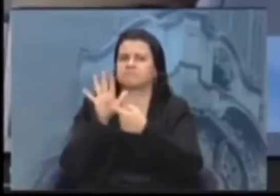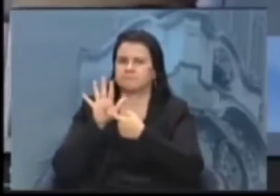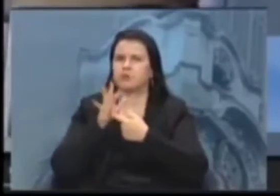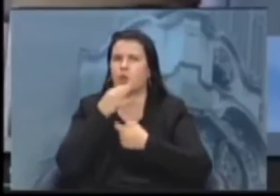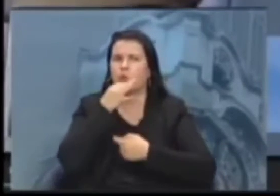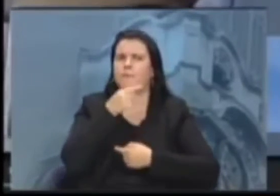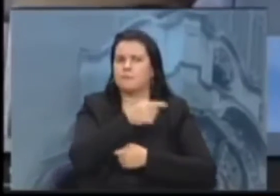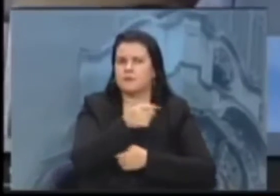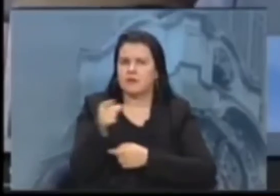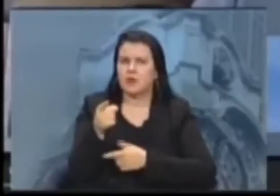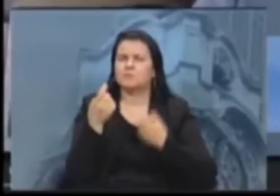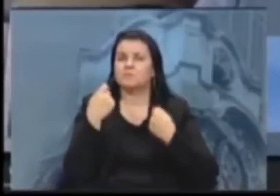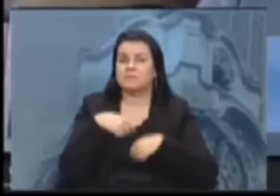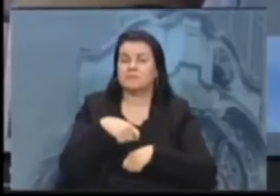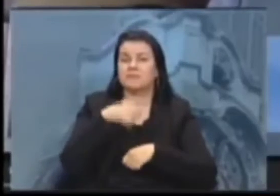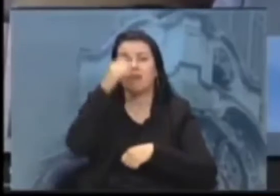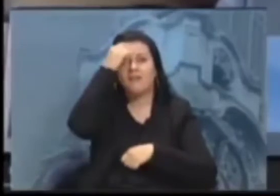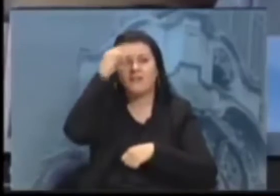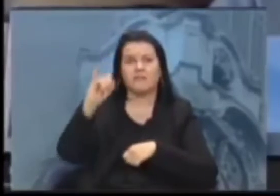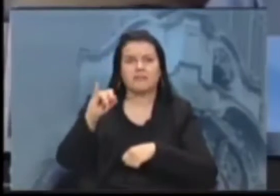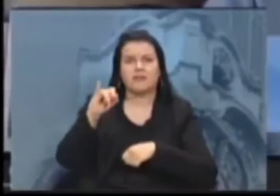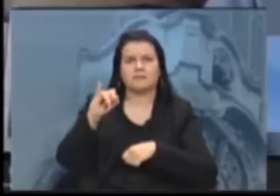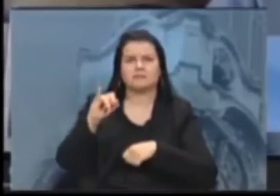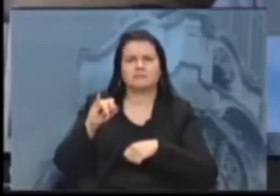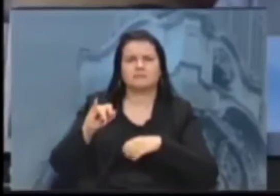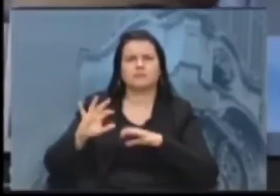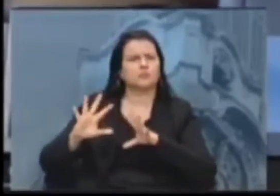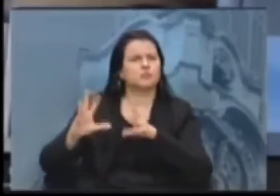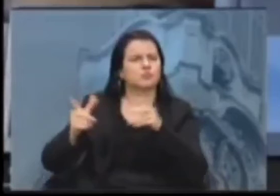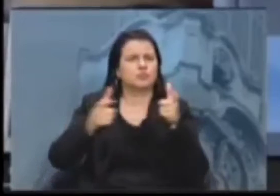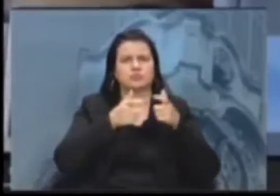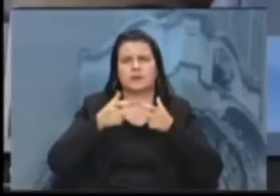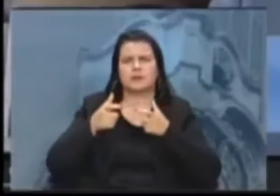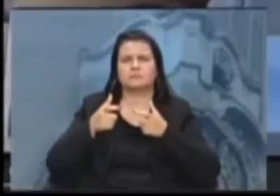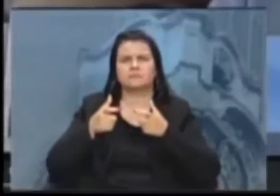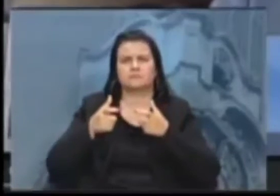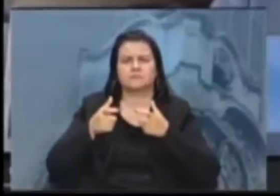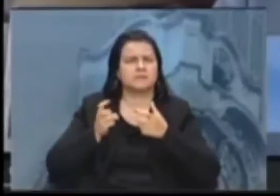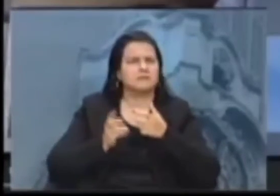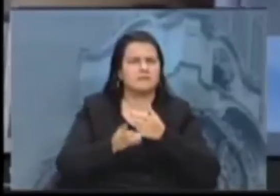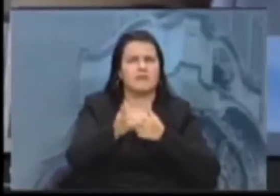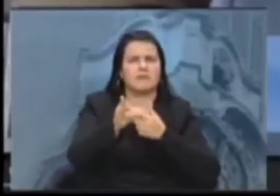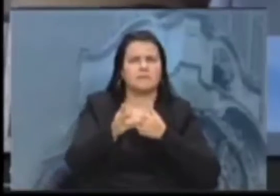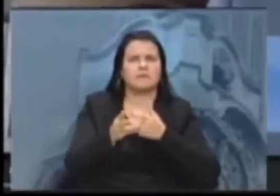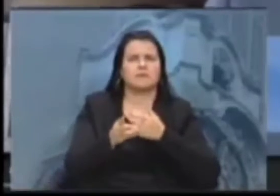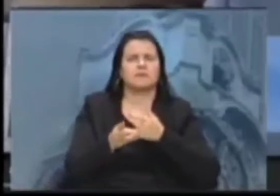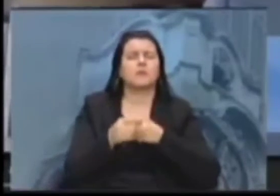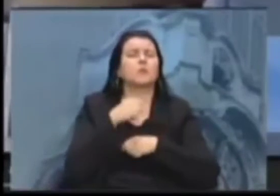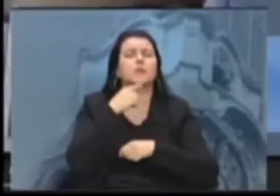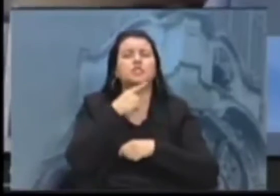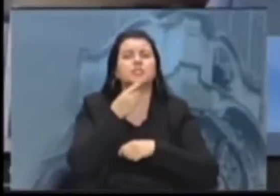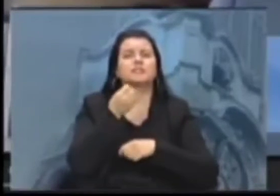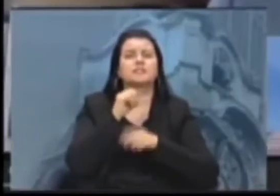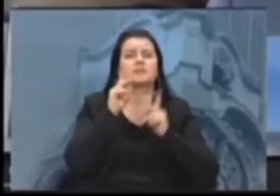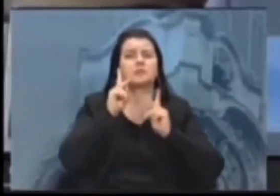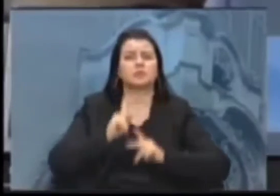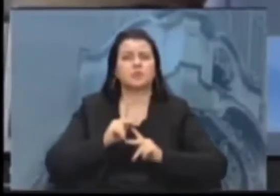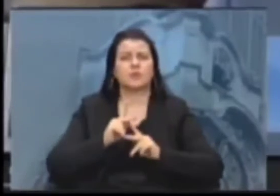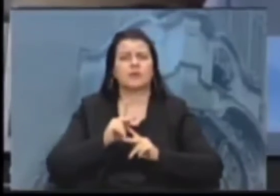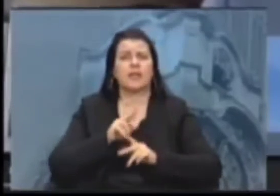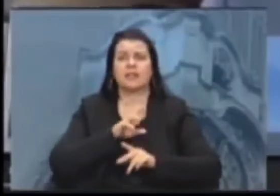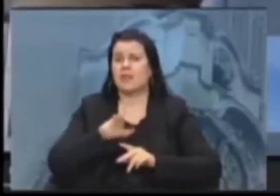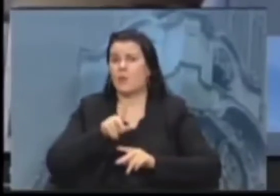Nós temos que combater em todos os espaços, o tempo todo, e não basta não ser racista. Temos que